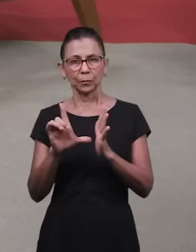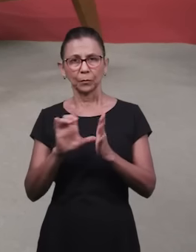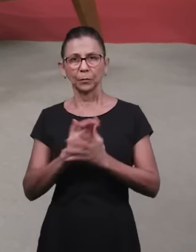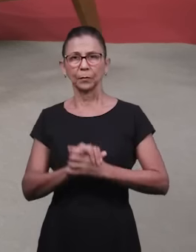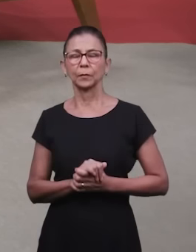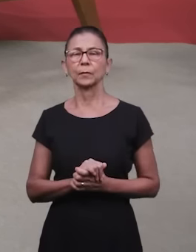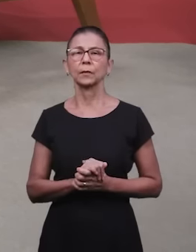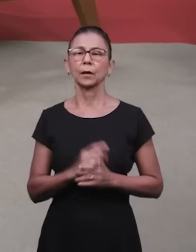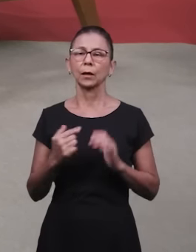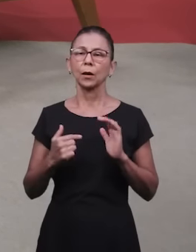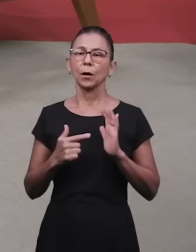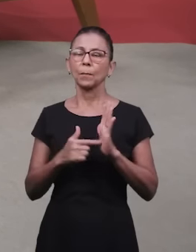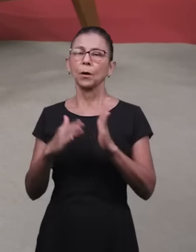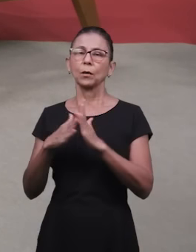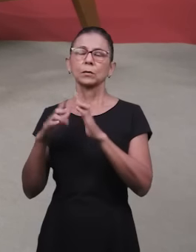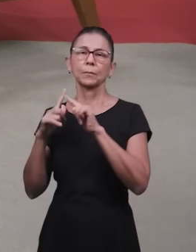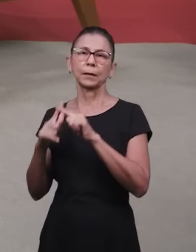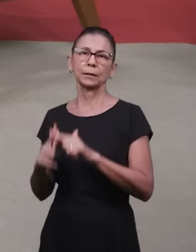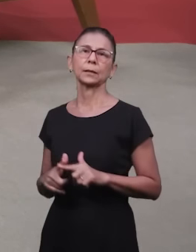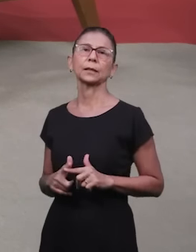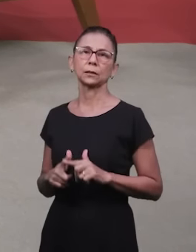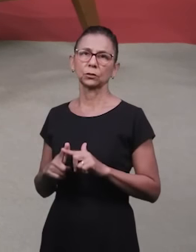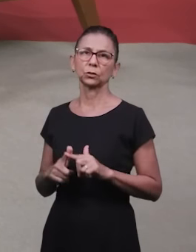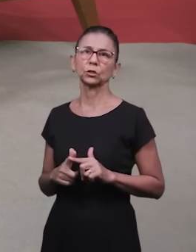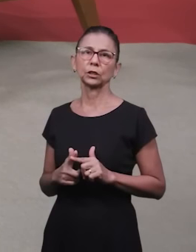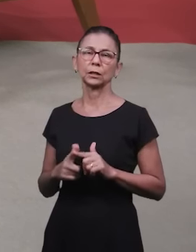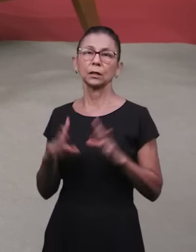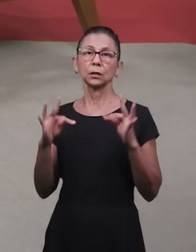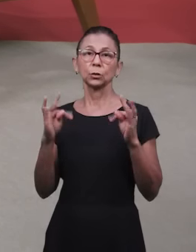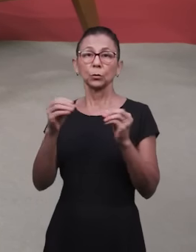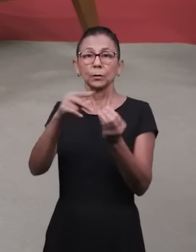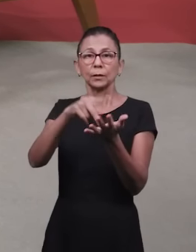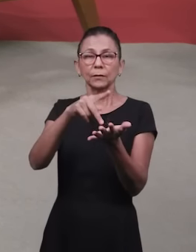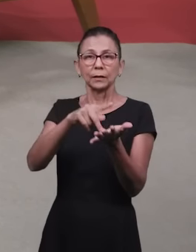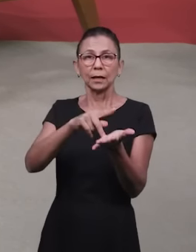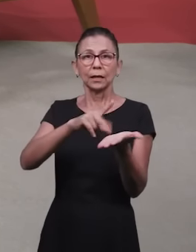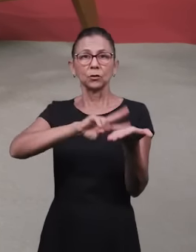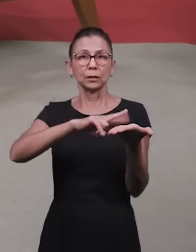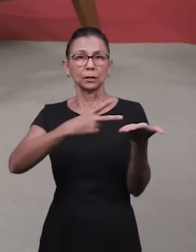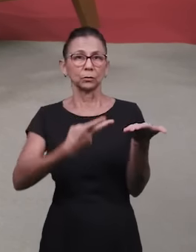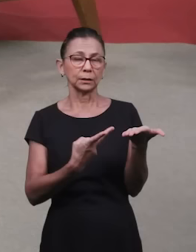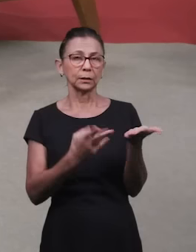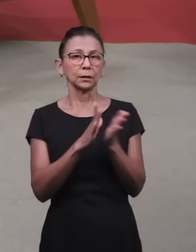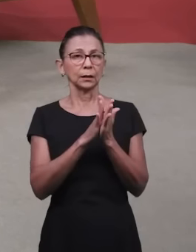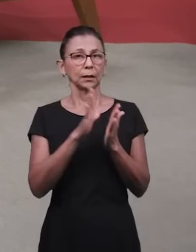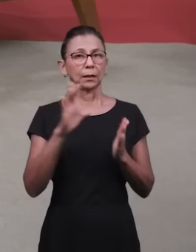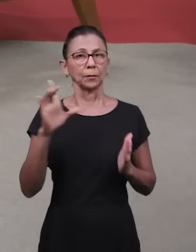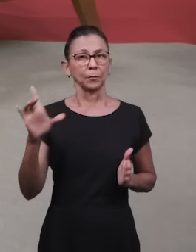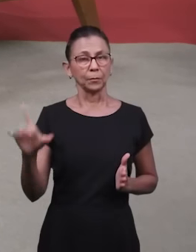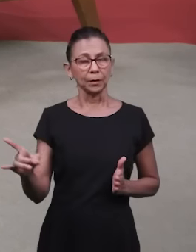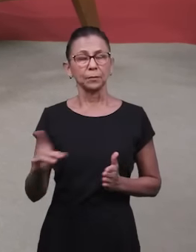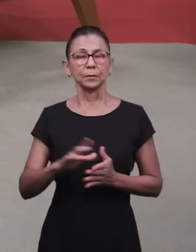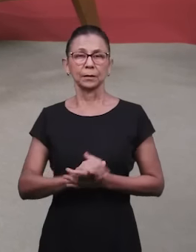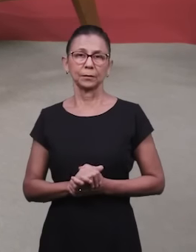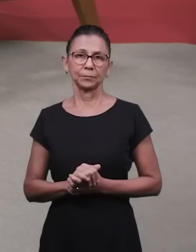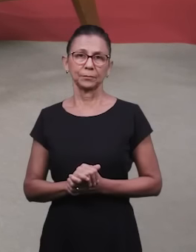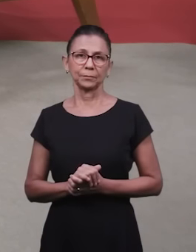Entendeu? Então, esses guardas, agora, a ação deles para tirar as vestes, quer dizer, ele